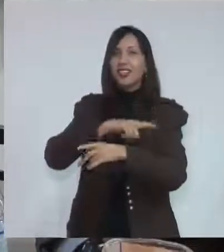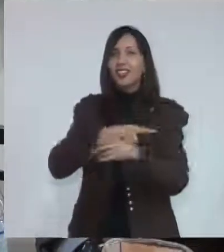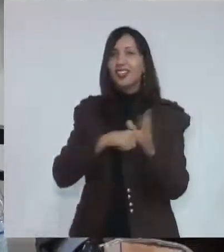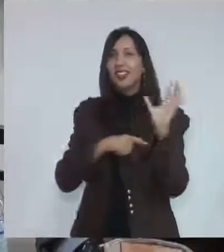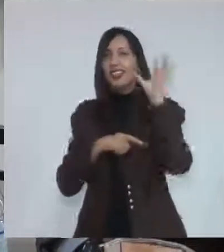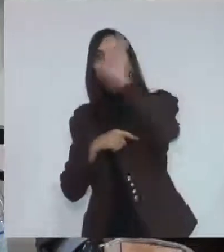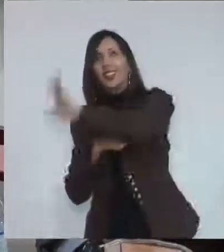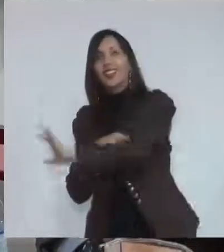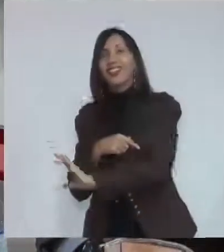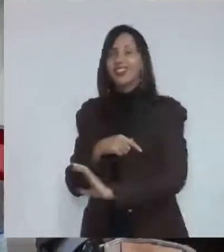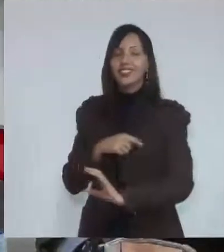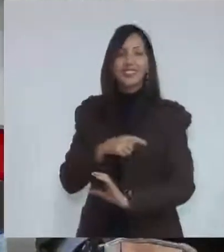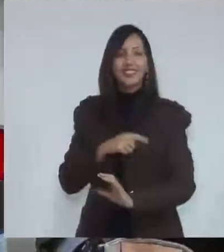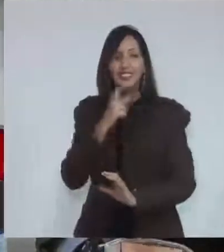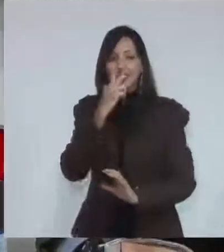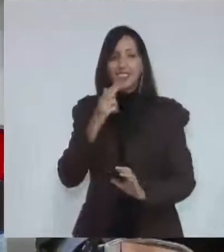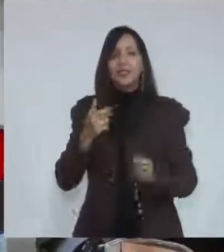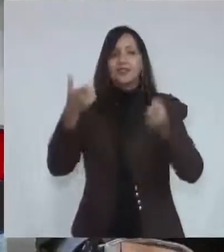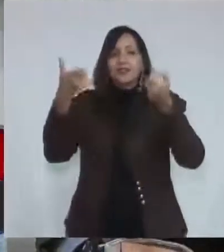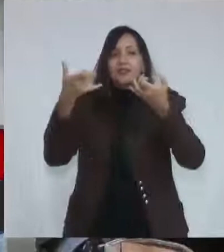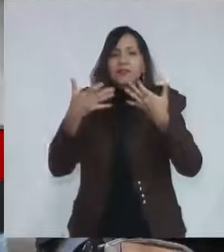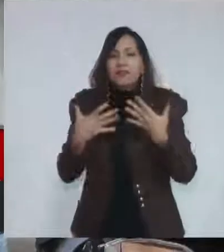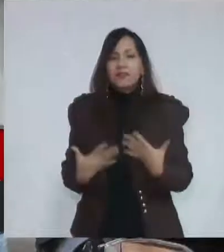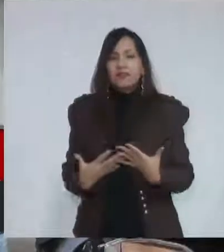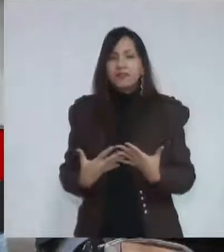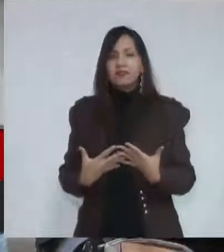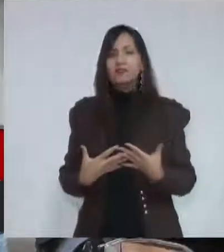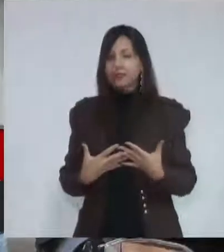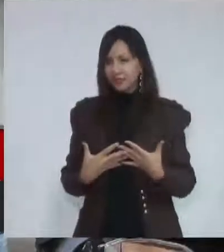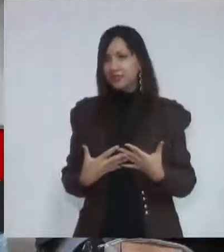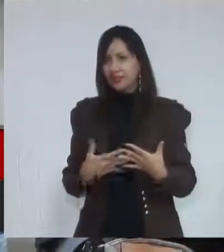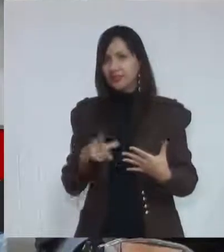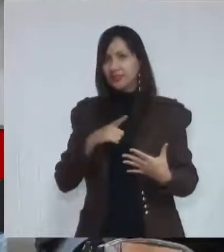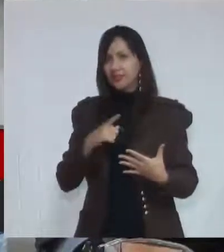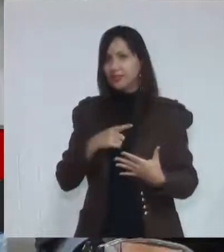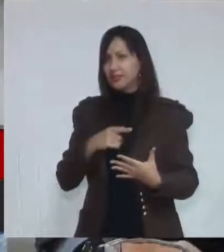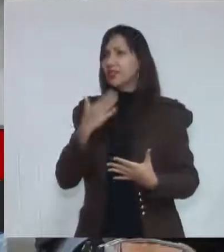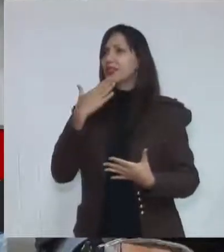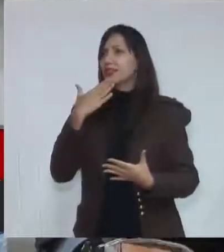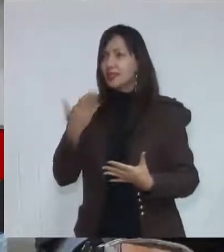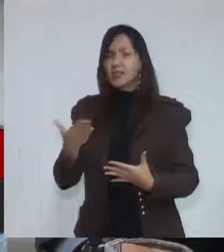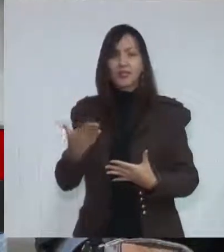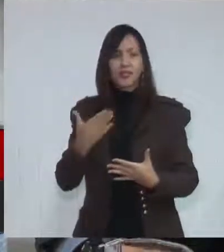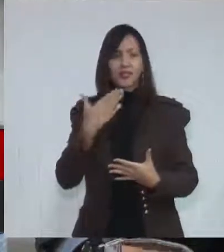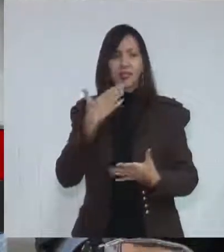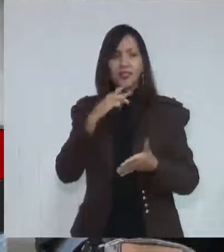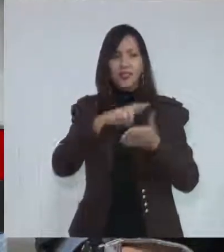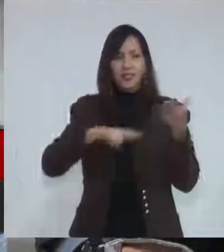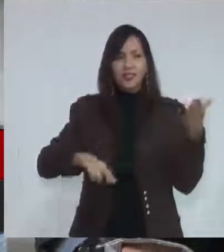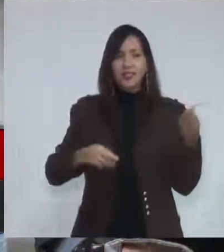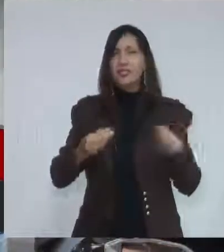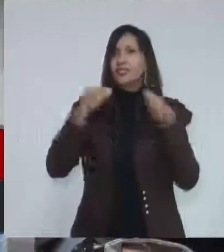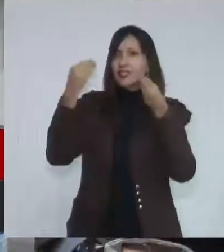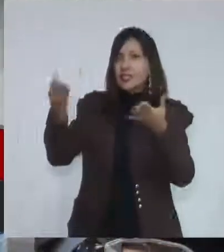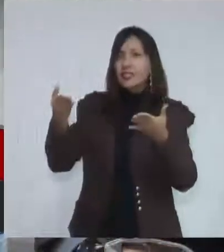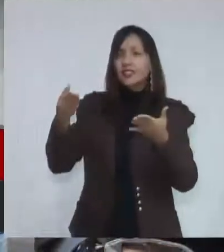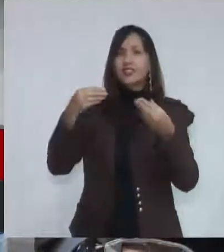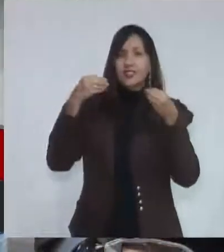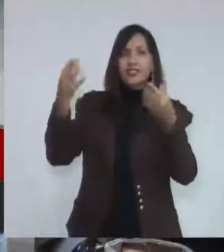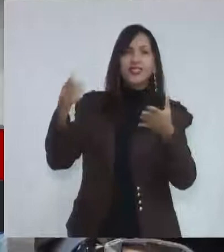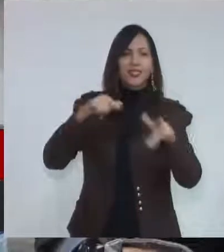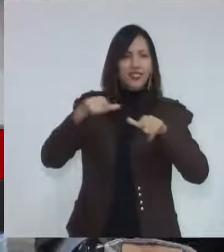um excesso de requerimentos, há um abuso de requerimentos, estão dando muito trabalho para a prefeitura.